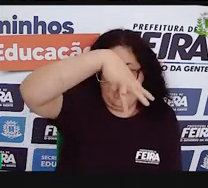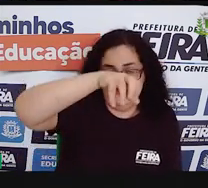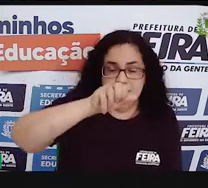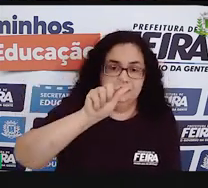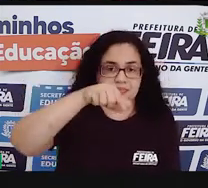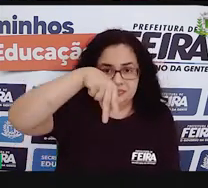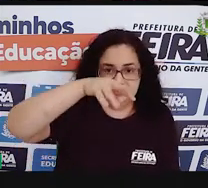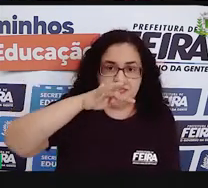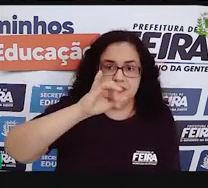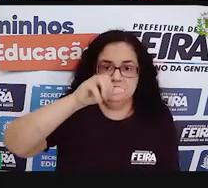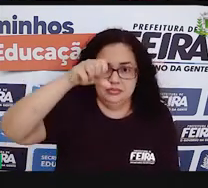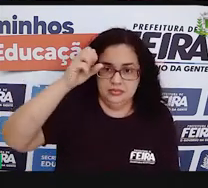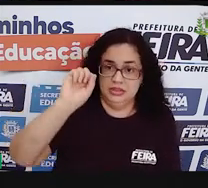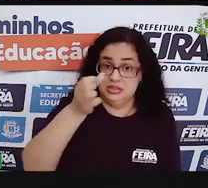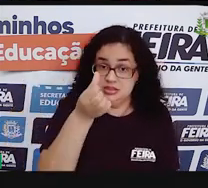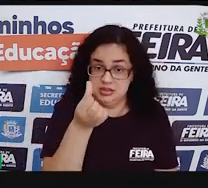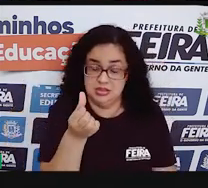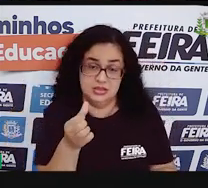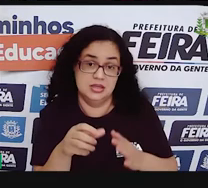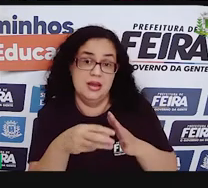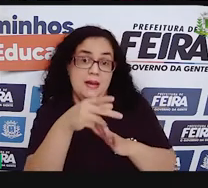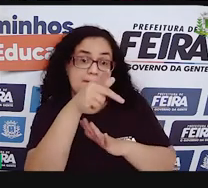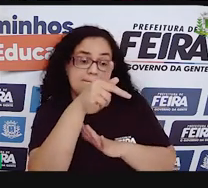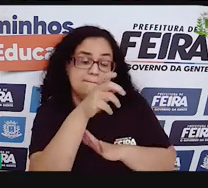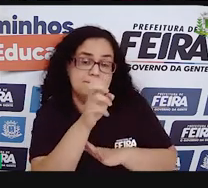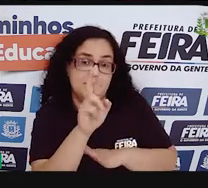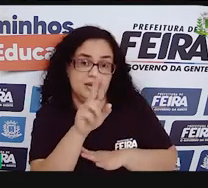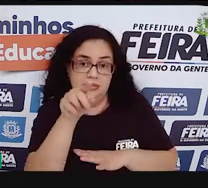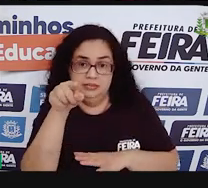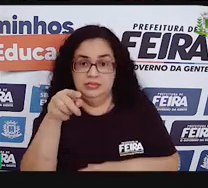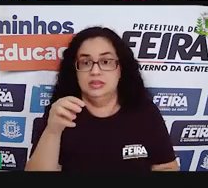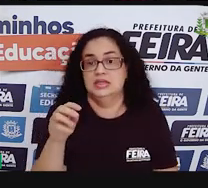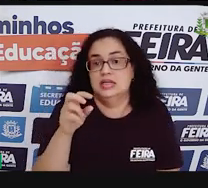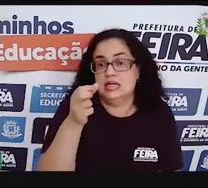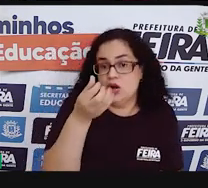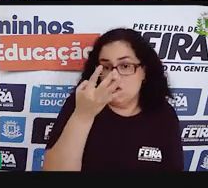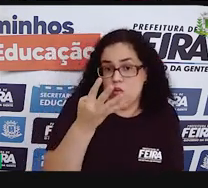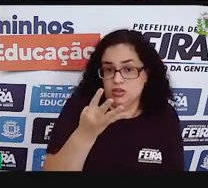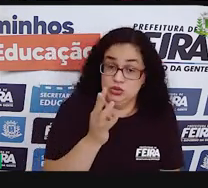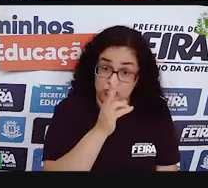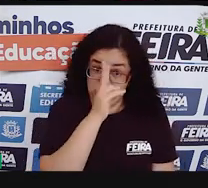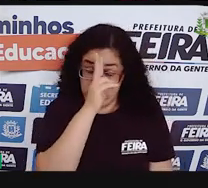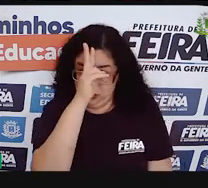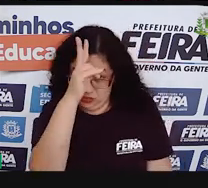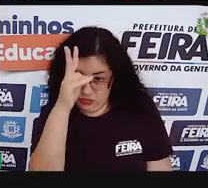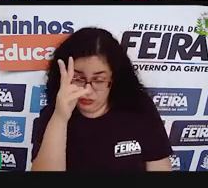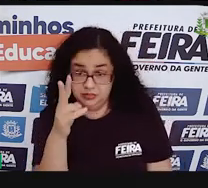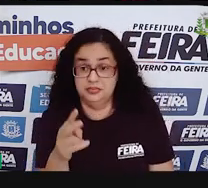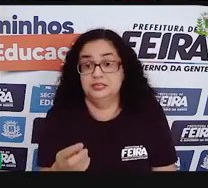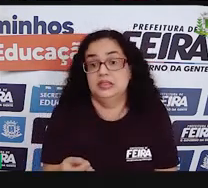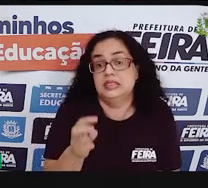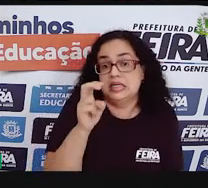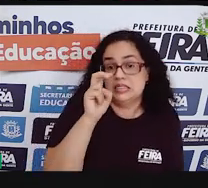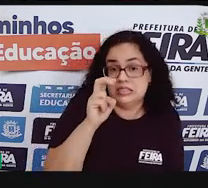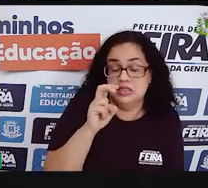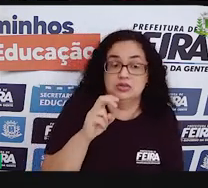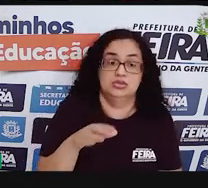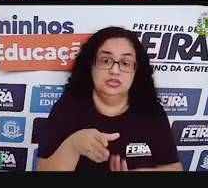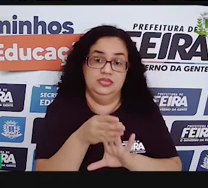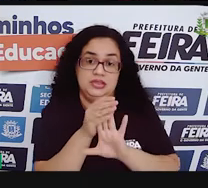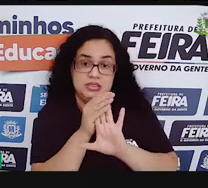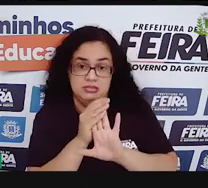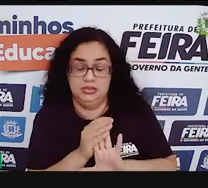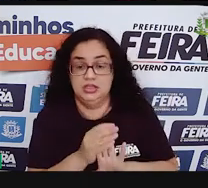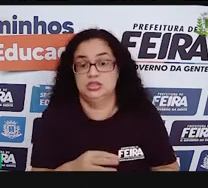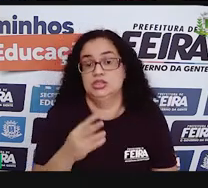magnetismo, 6 apresentaram a propriedade de permeabilidade, 4 de resistência, 5